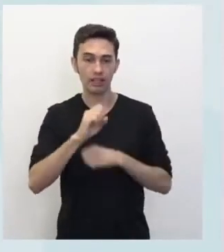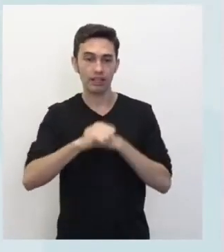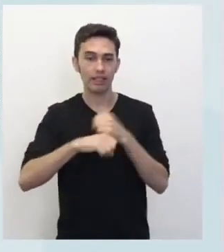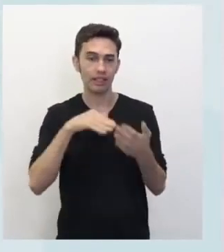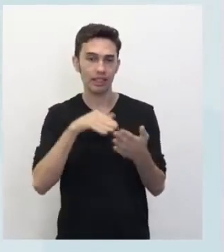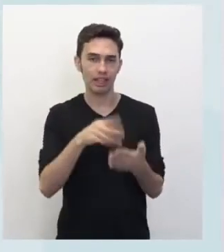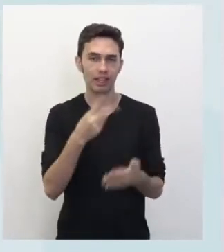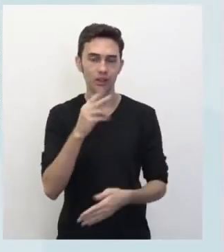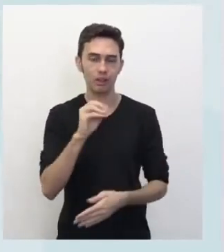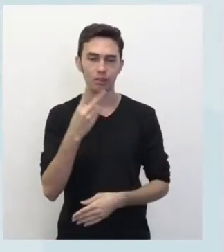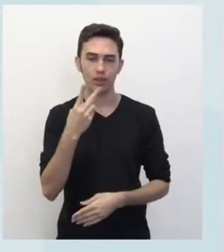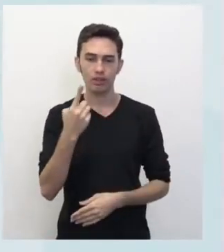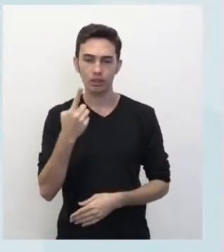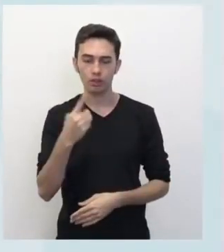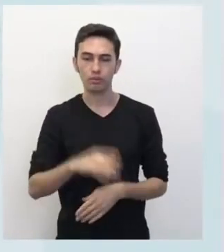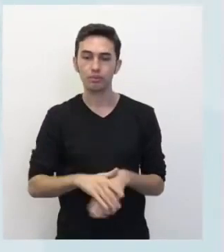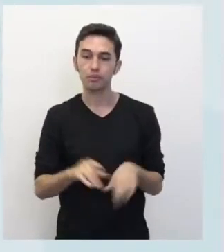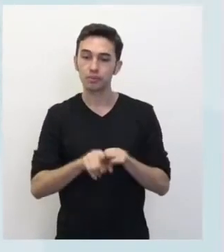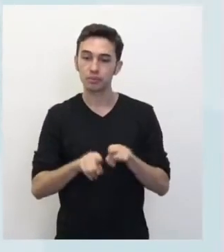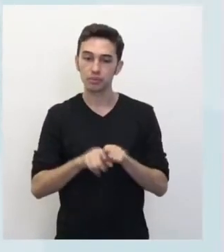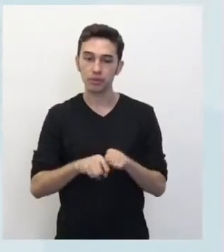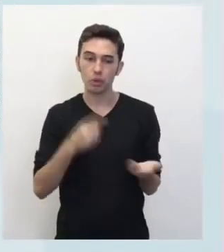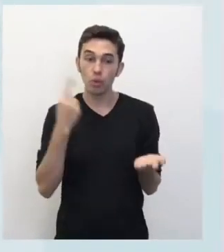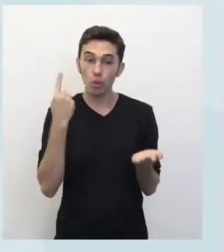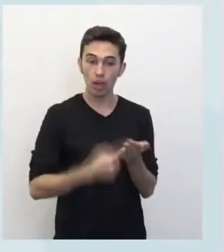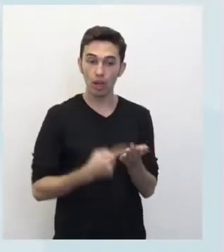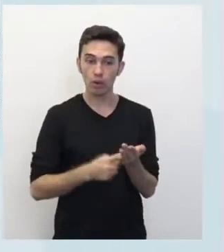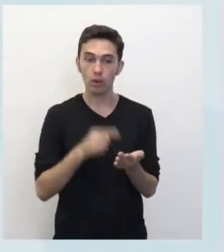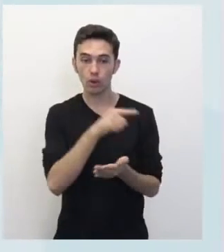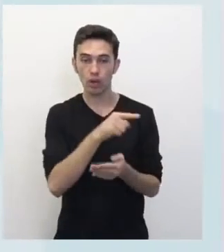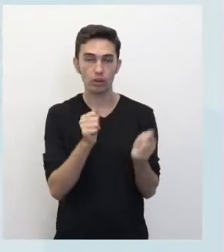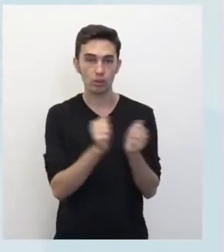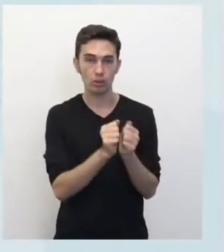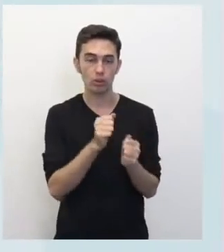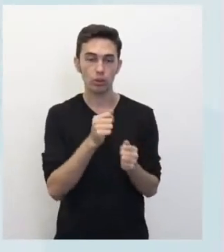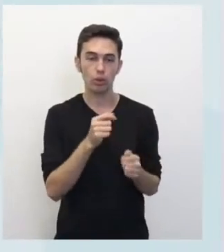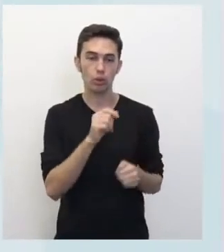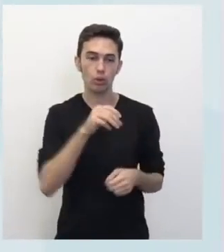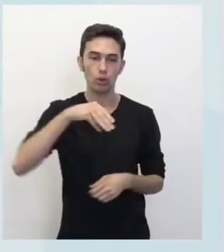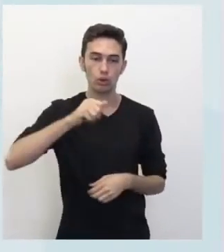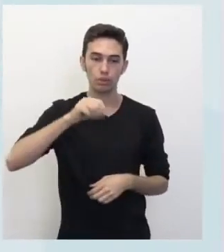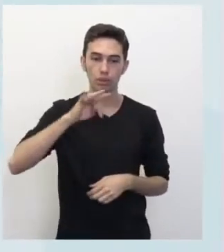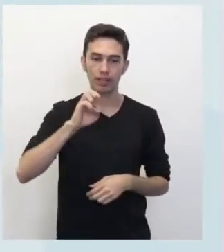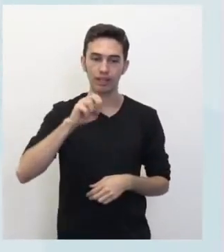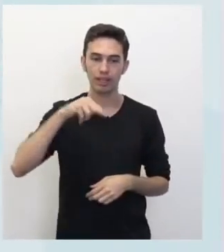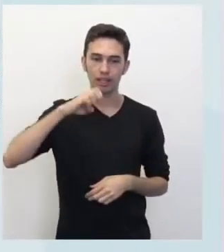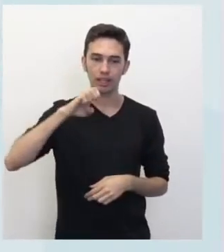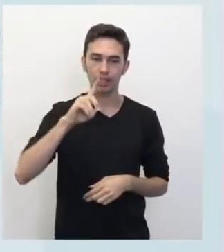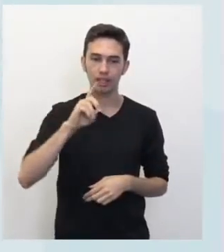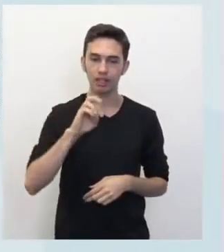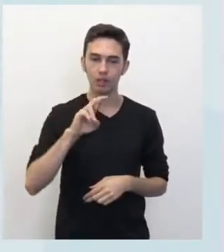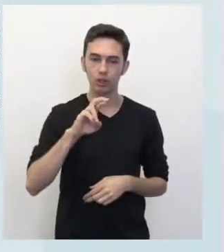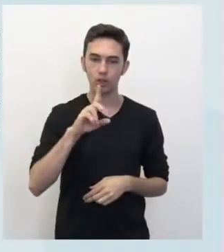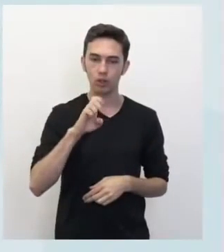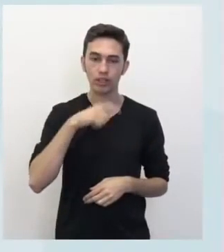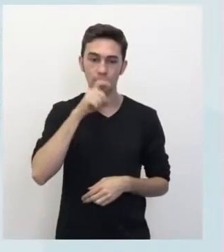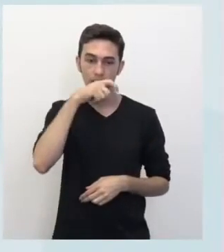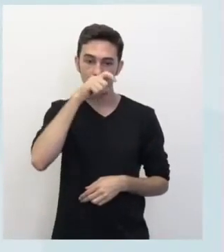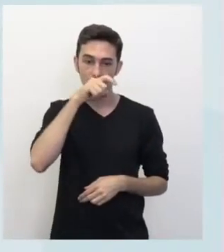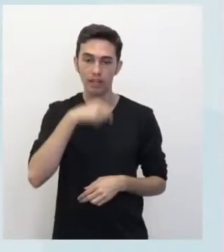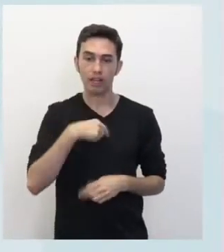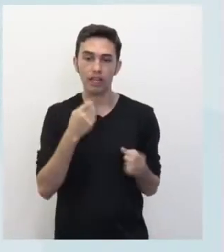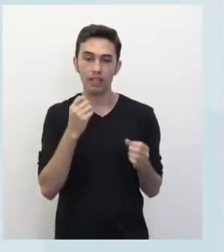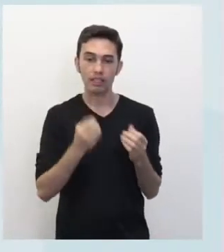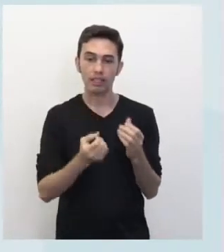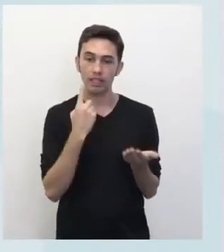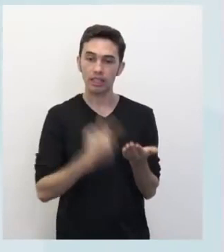ararinha estabelece que todos os criadouros enviem ao refúgio em Curaçá 70% dos filhotes que